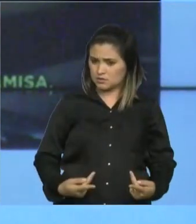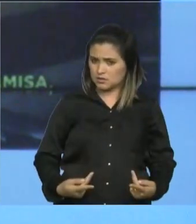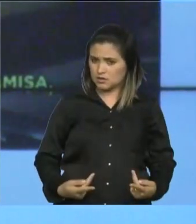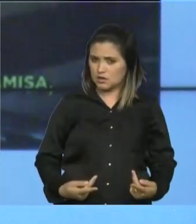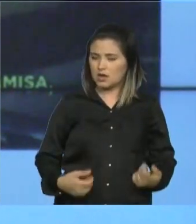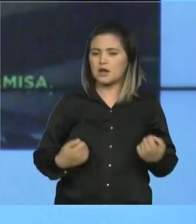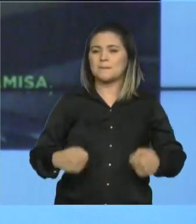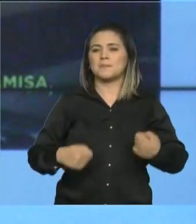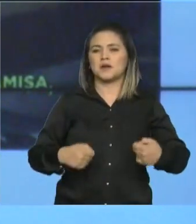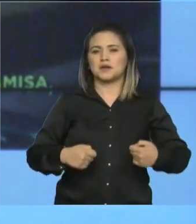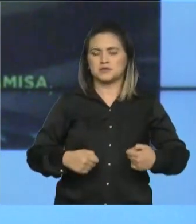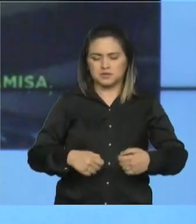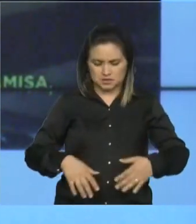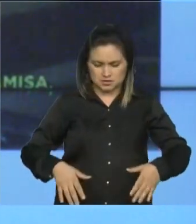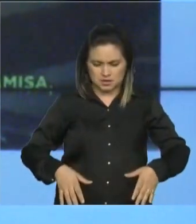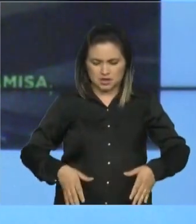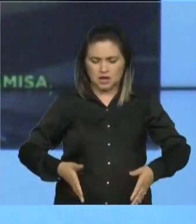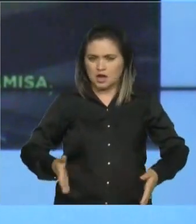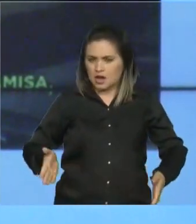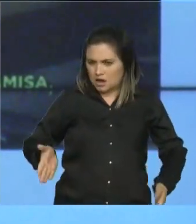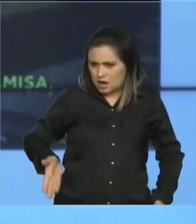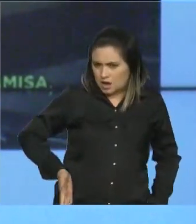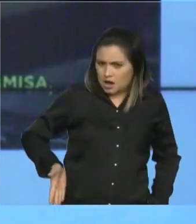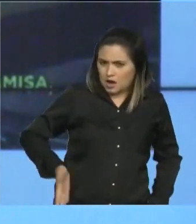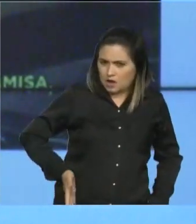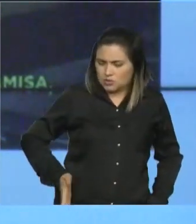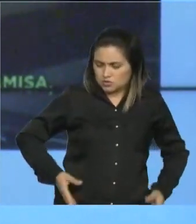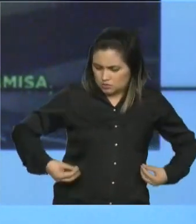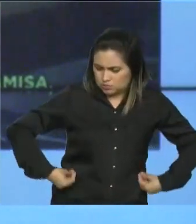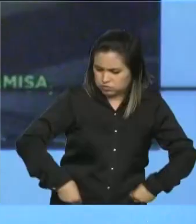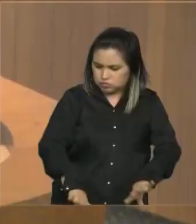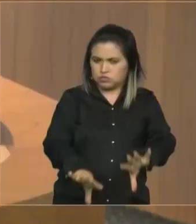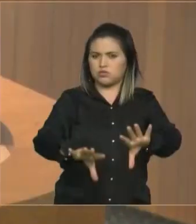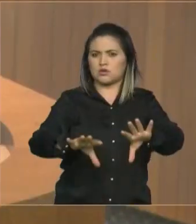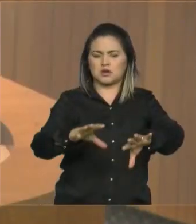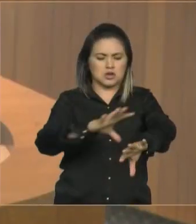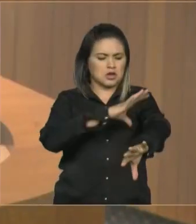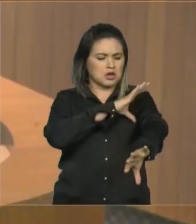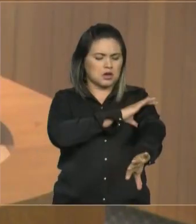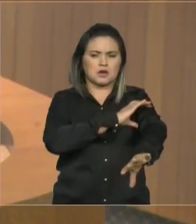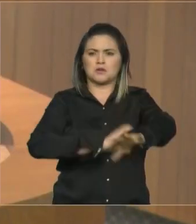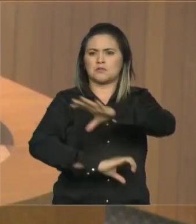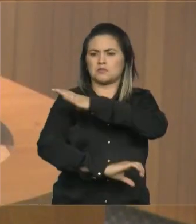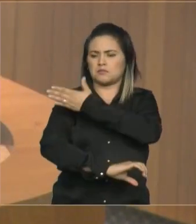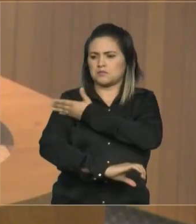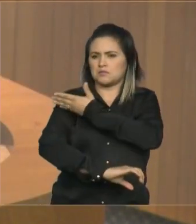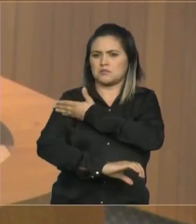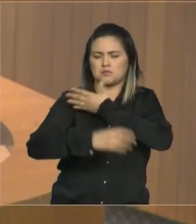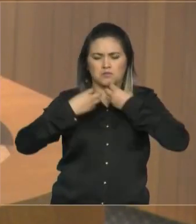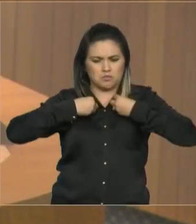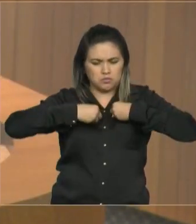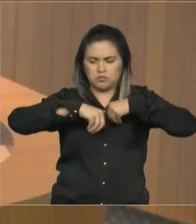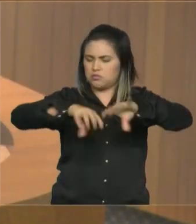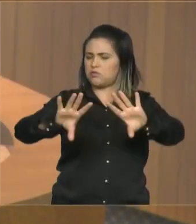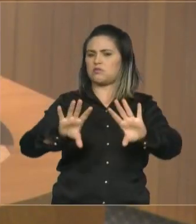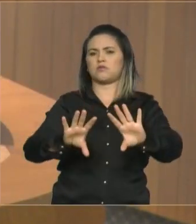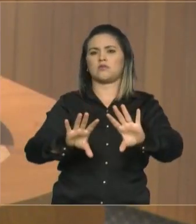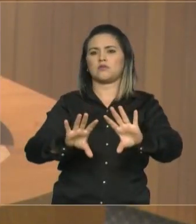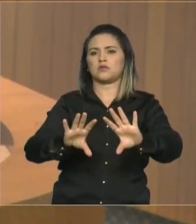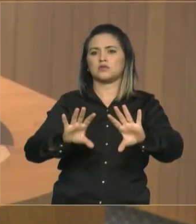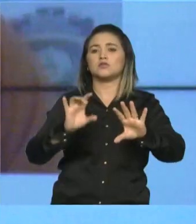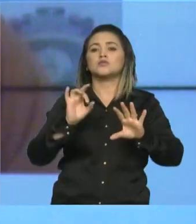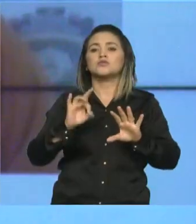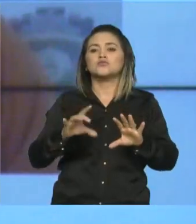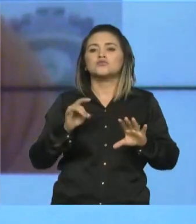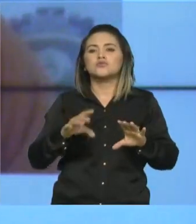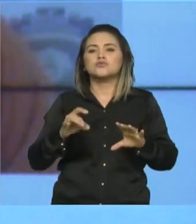a camisa, não pode entrar vestido assim. Colocaram o apresentador de cueca. E pasmem vocês, tudo isso